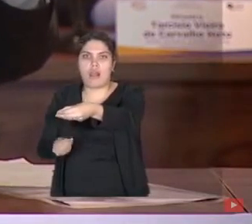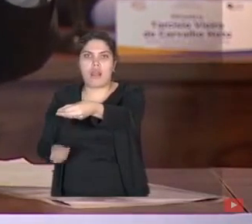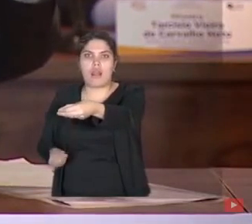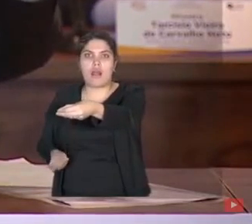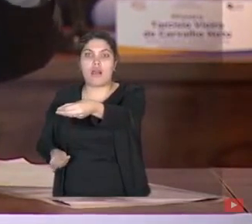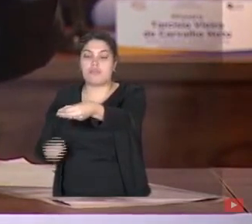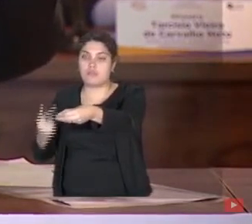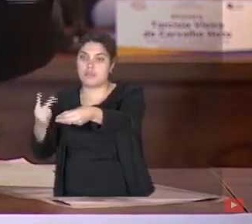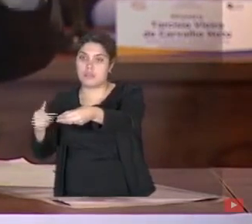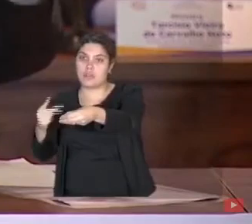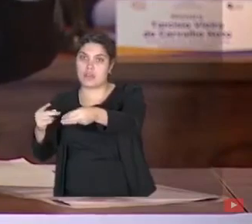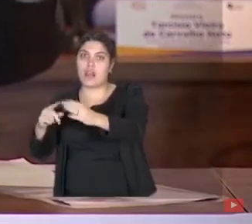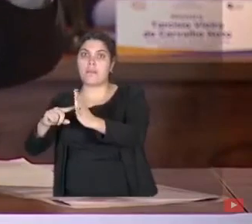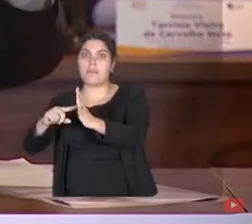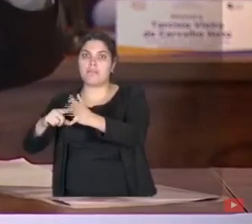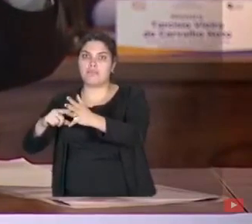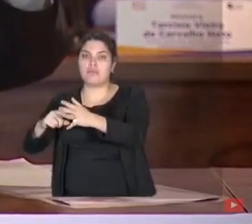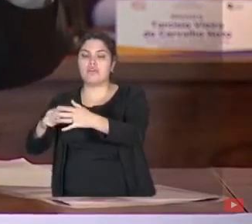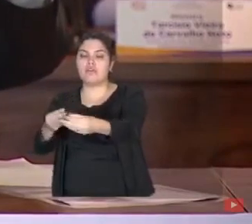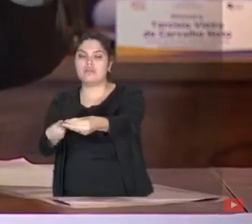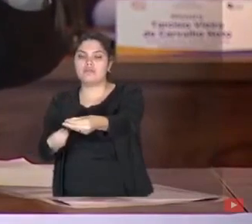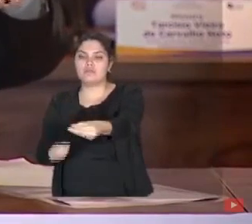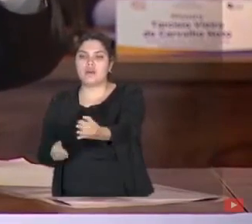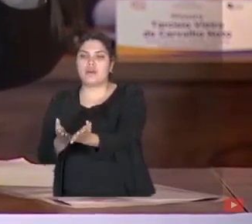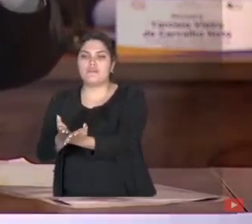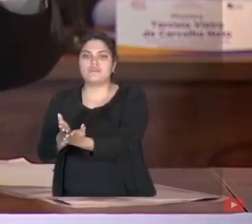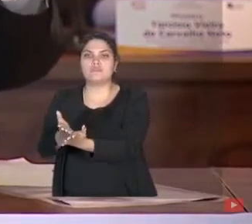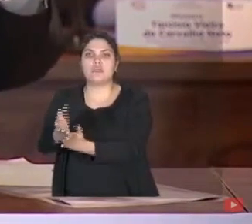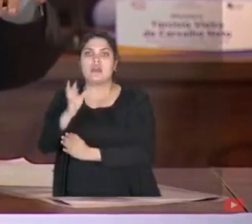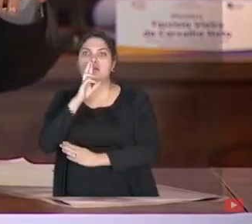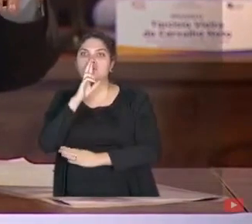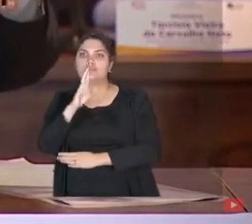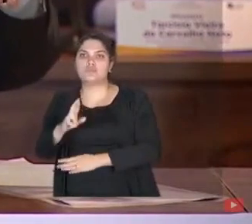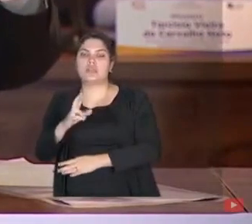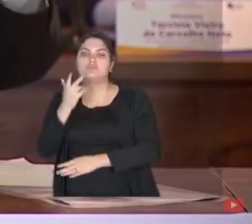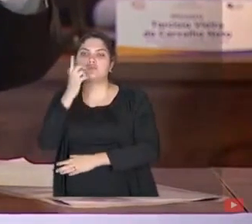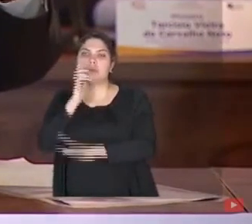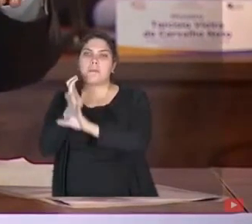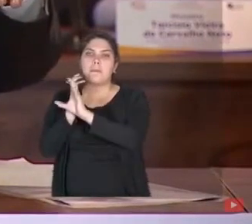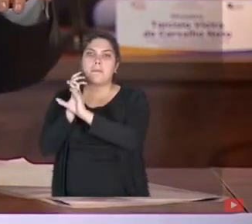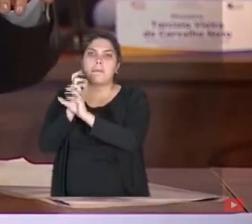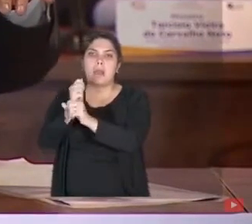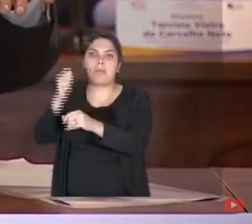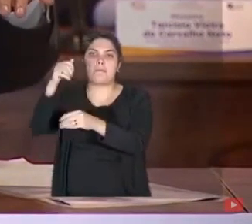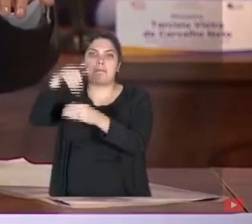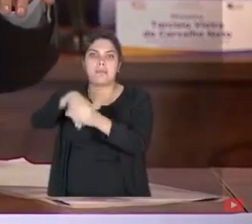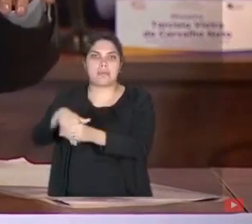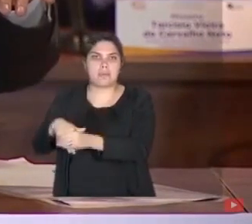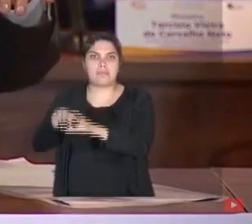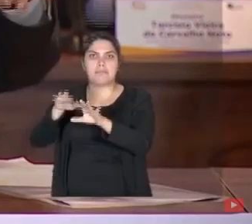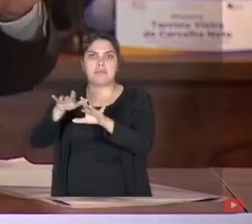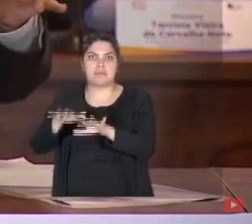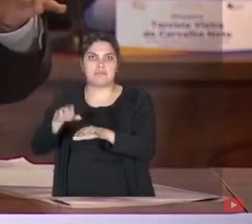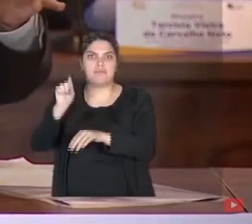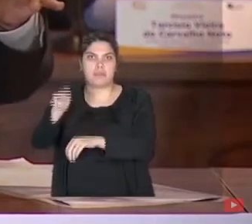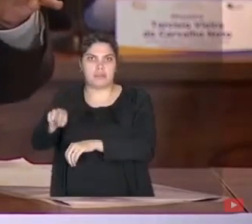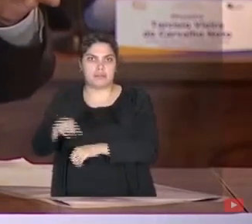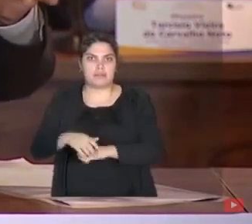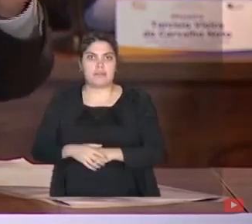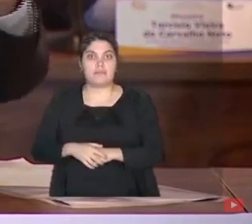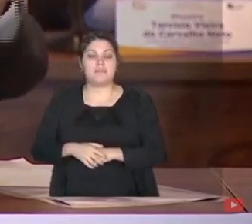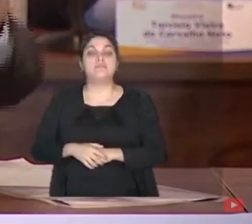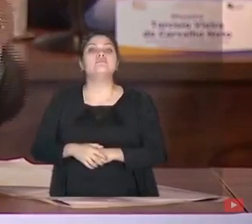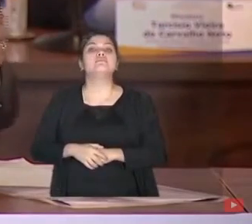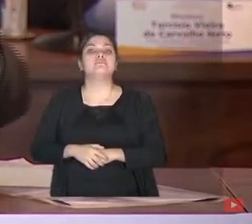daquela urna com o fiel resultado dos votos que ali foram depositados.